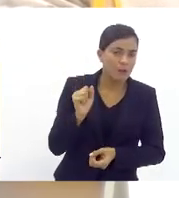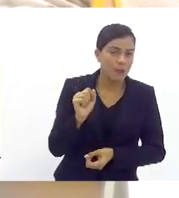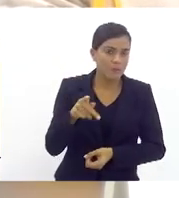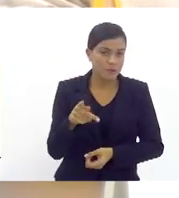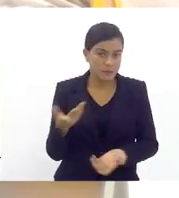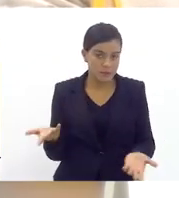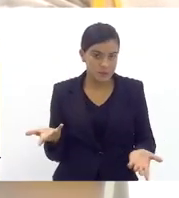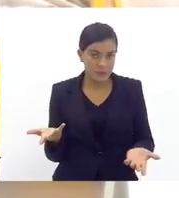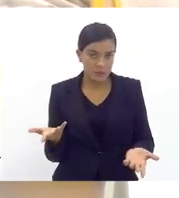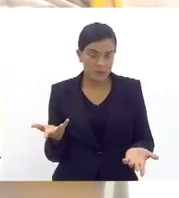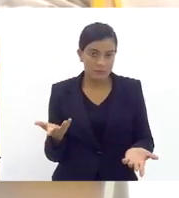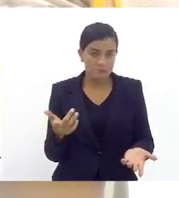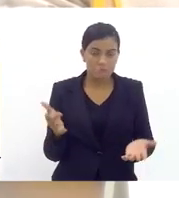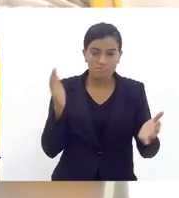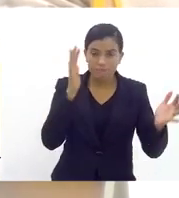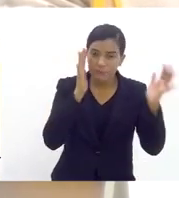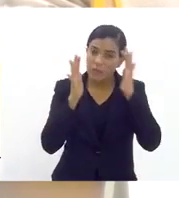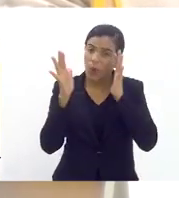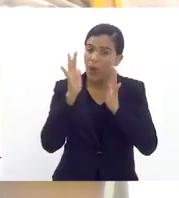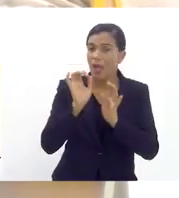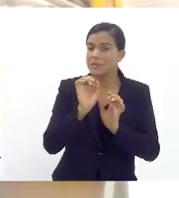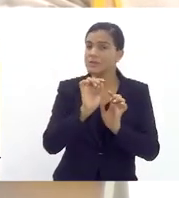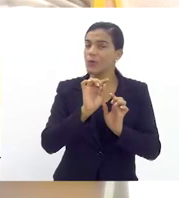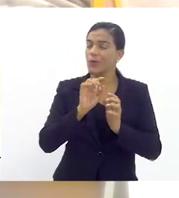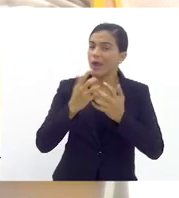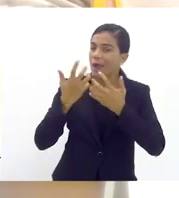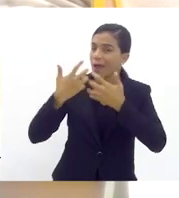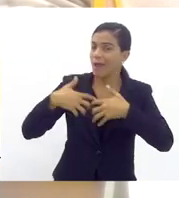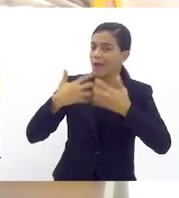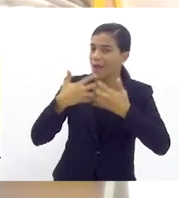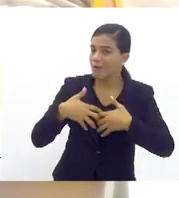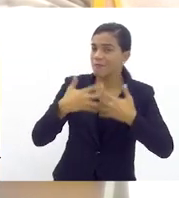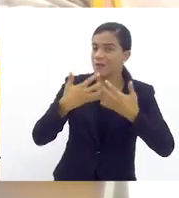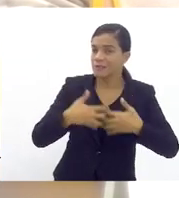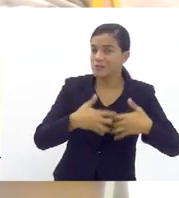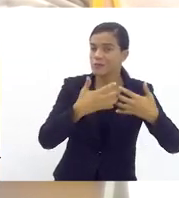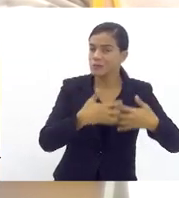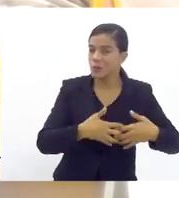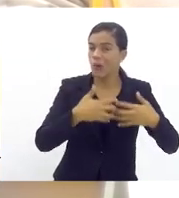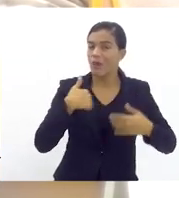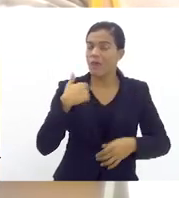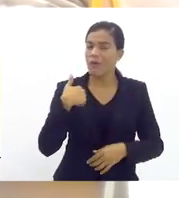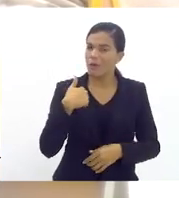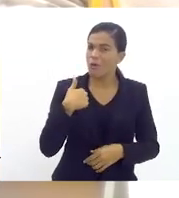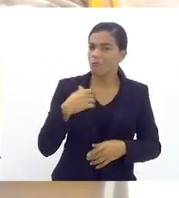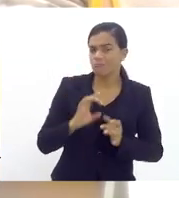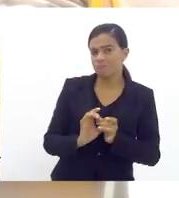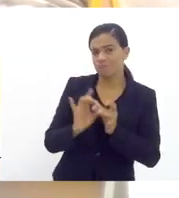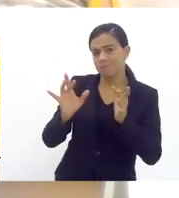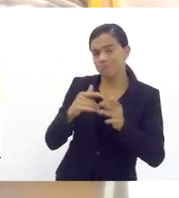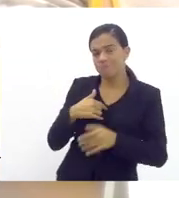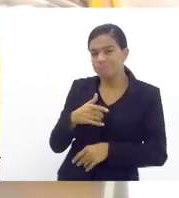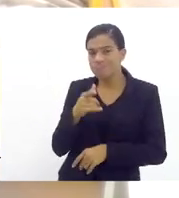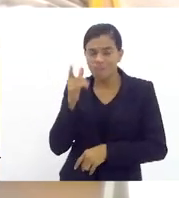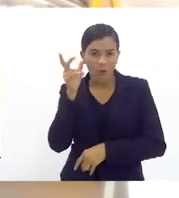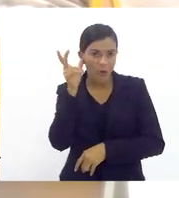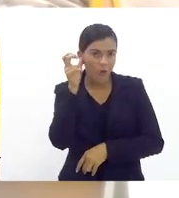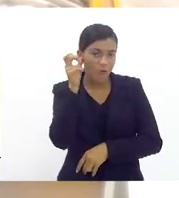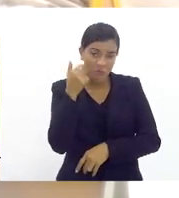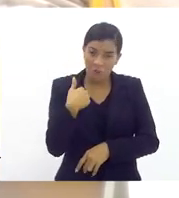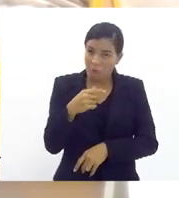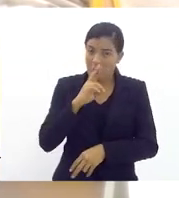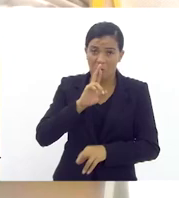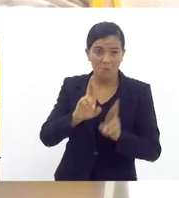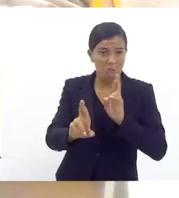aposenta? Então, isso são questões que eu estou aqui muito disposto a ouvir, porque eu não tenho resposta para essas